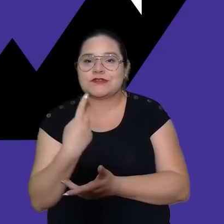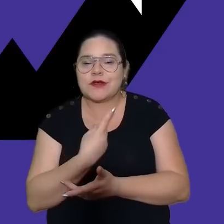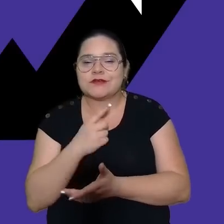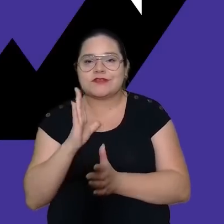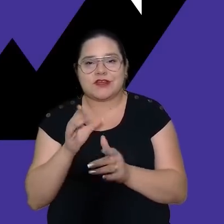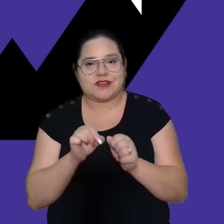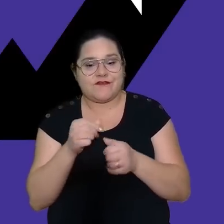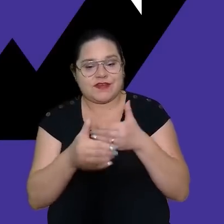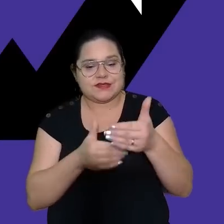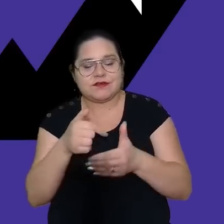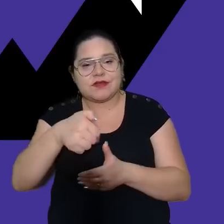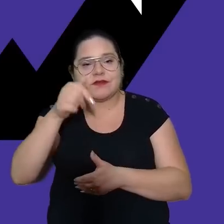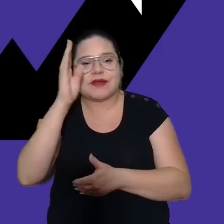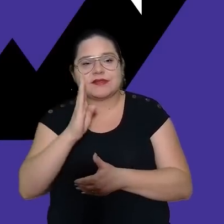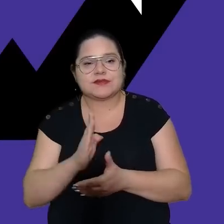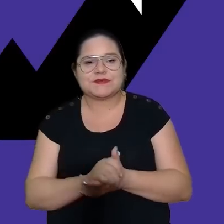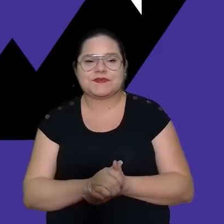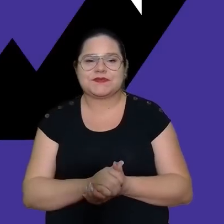dentro?